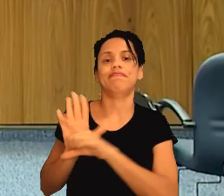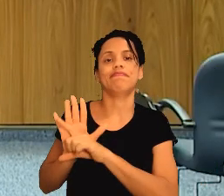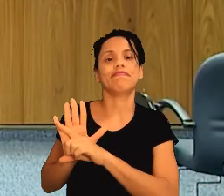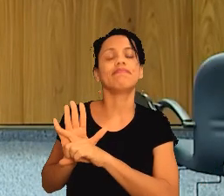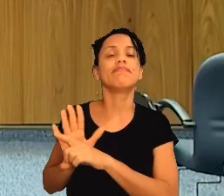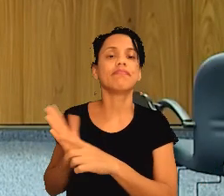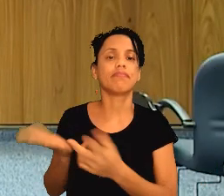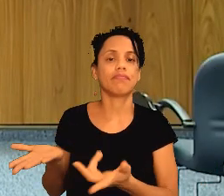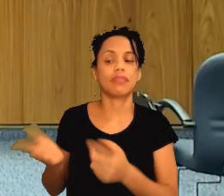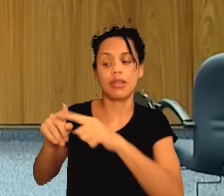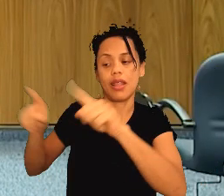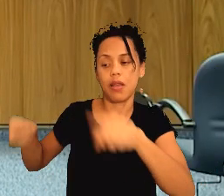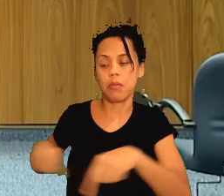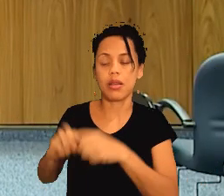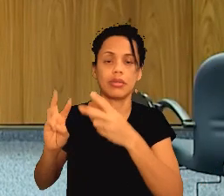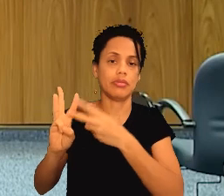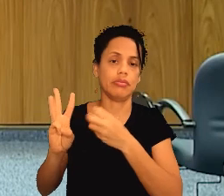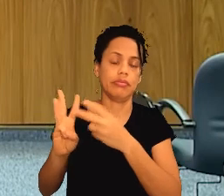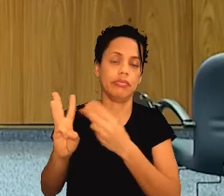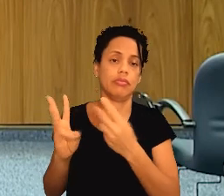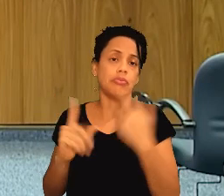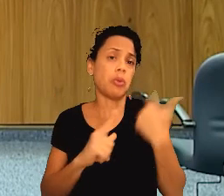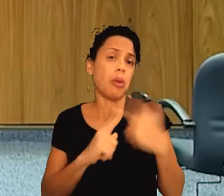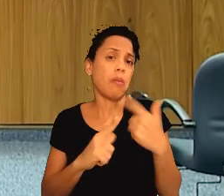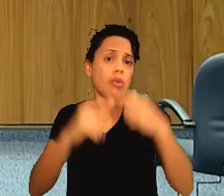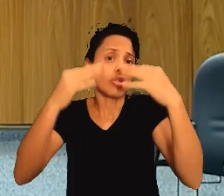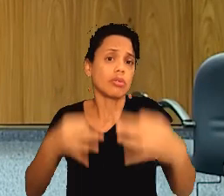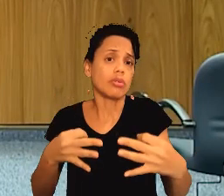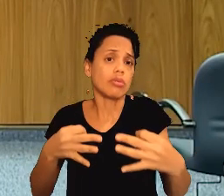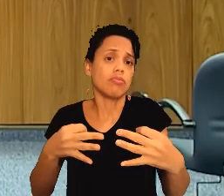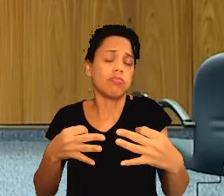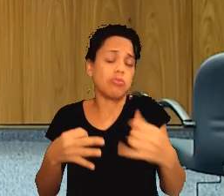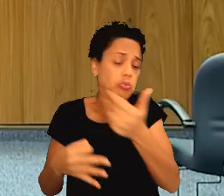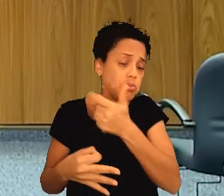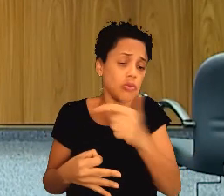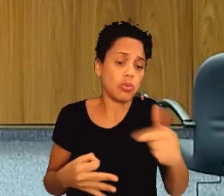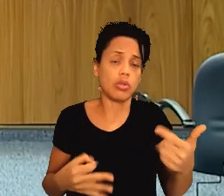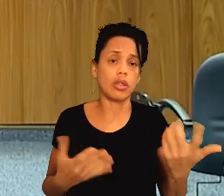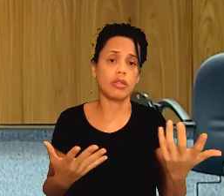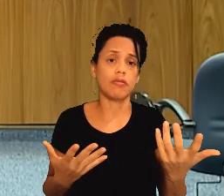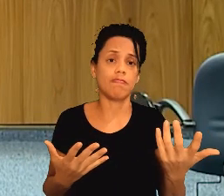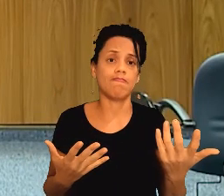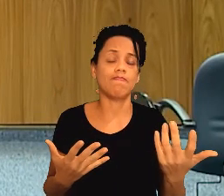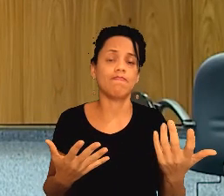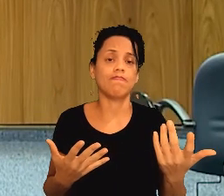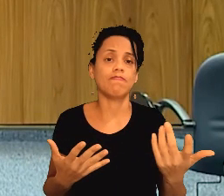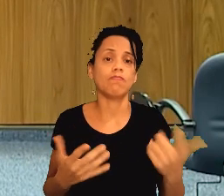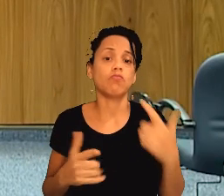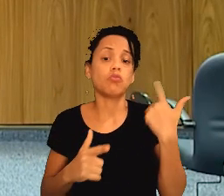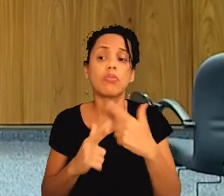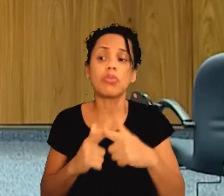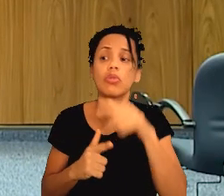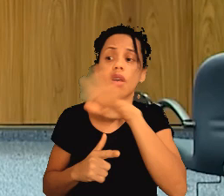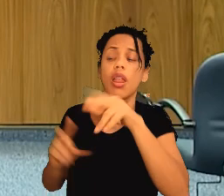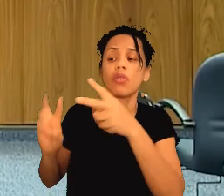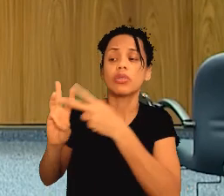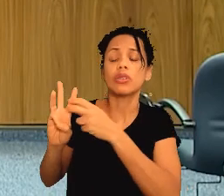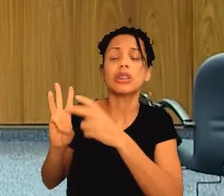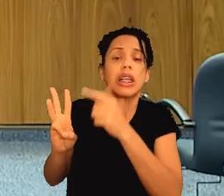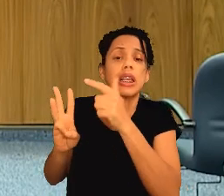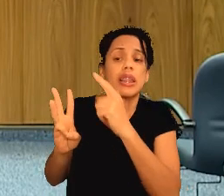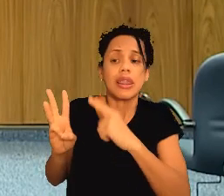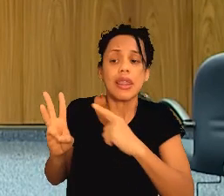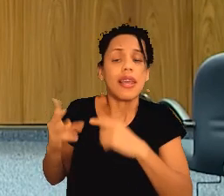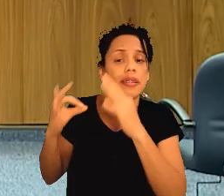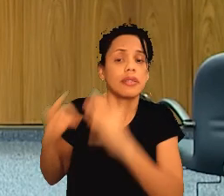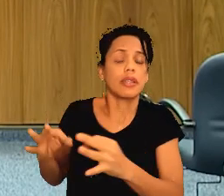de terras indígenas. E por que isso é tão injusto? Por que que os Kaiowá têm muita razão